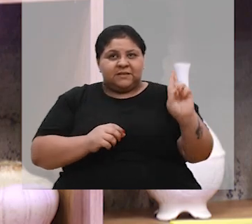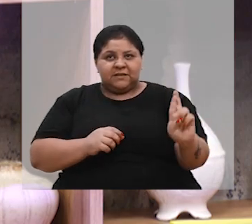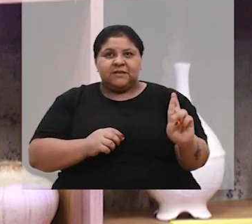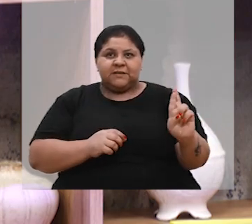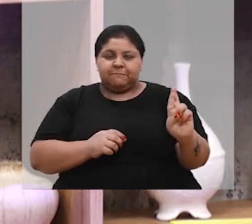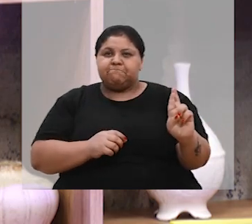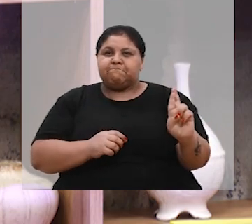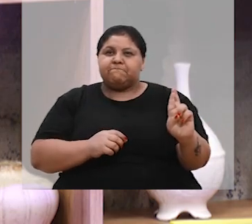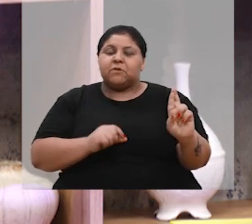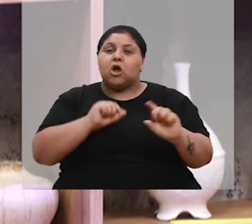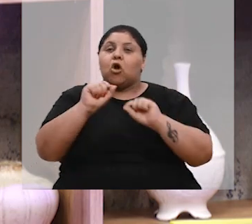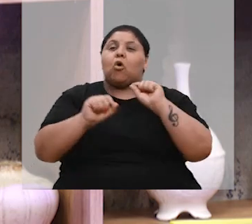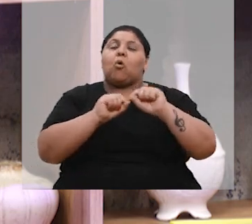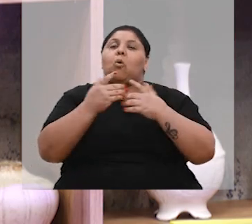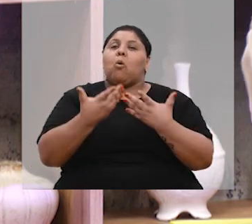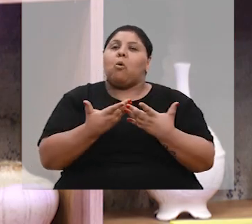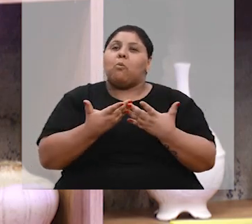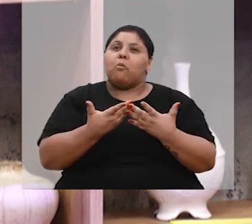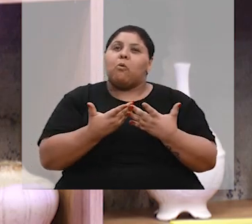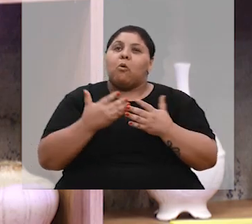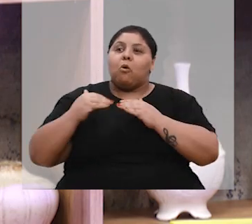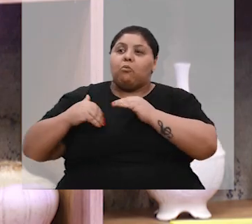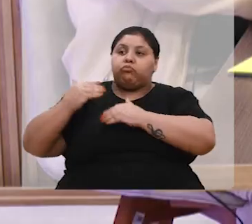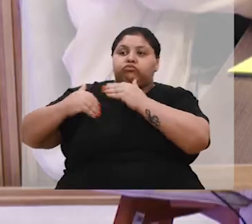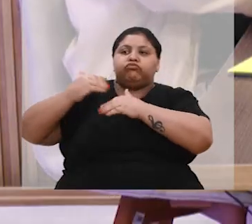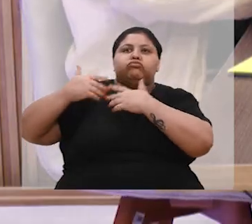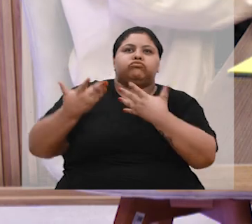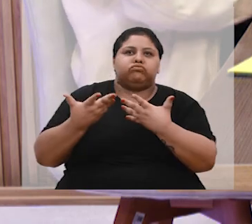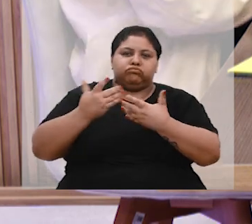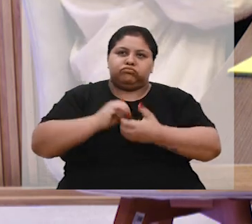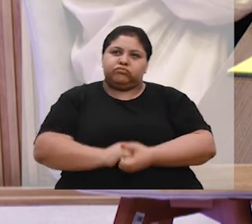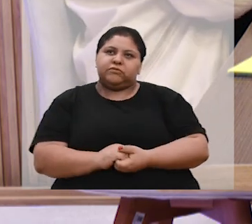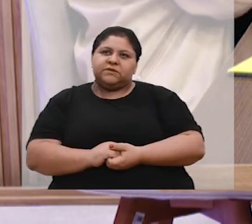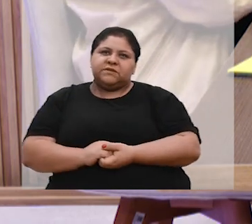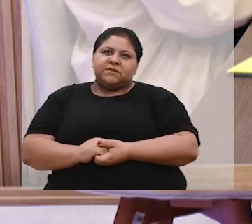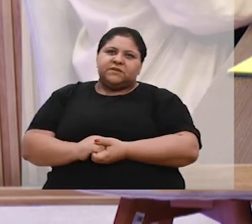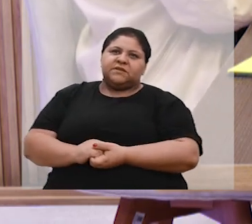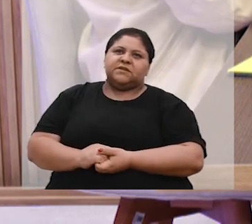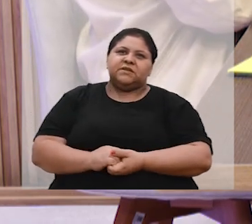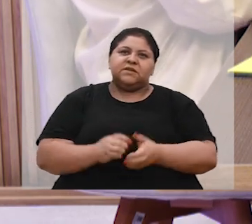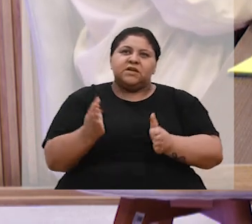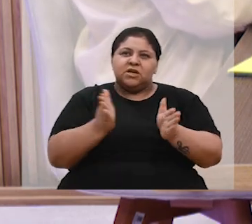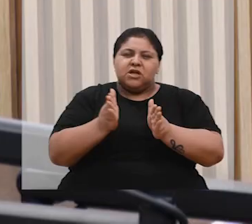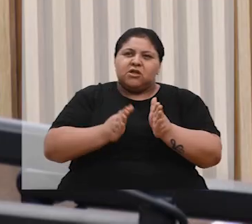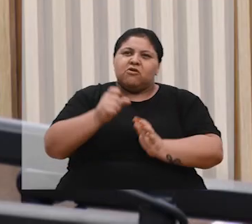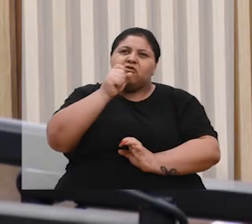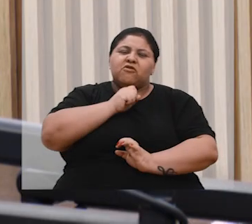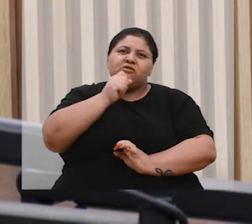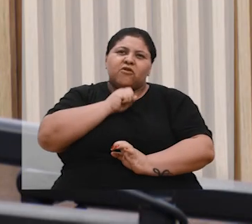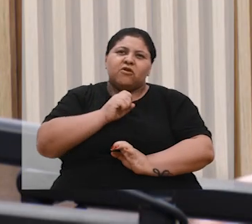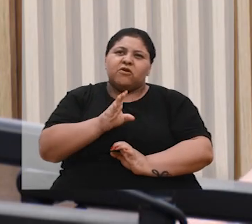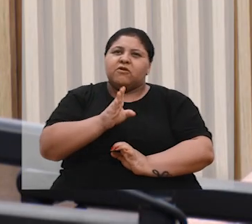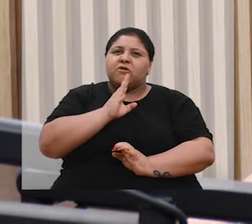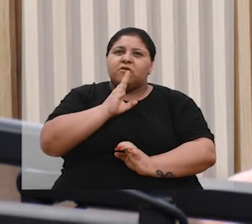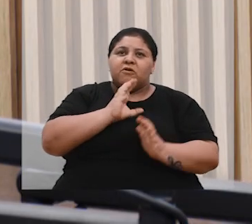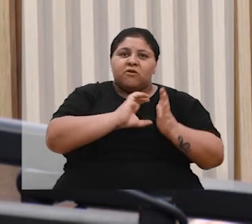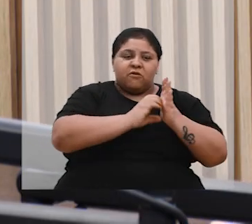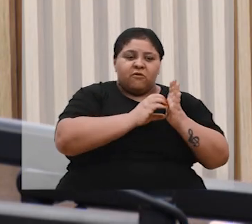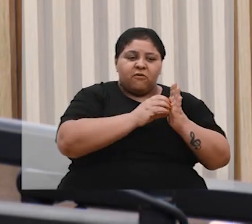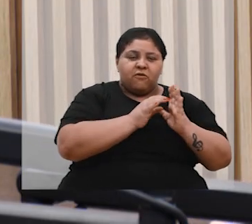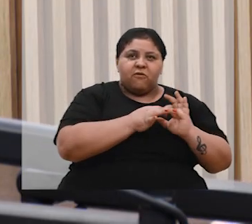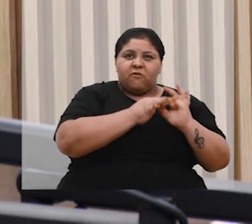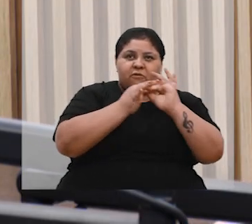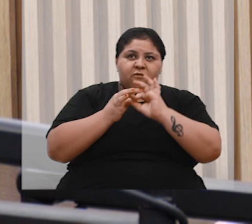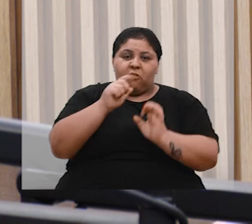vereadores. Como que era isso? Que foi a evolução dessa Na República Velha, a gente conhecia basicamente o partido ligado a um